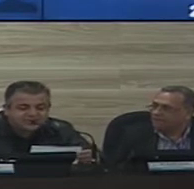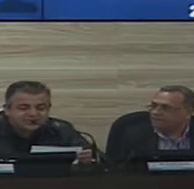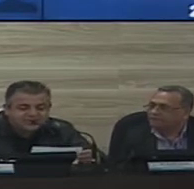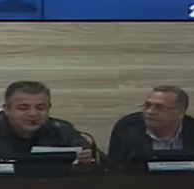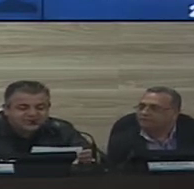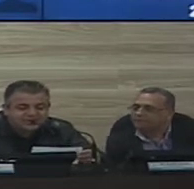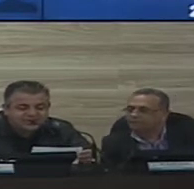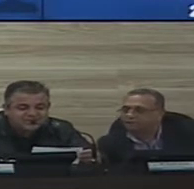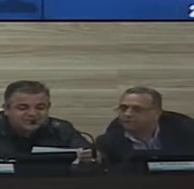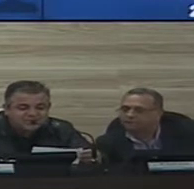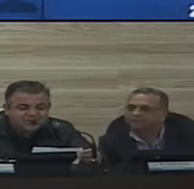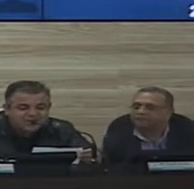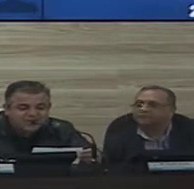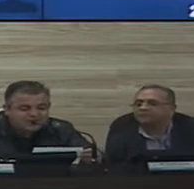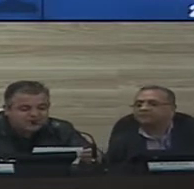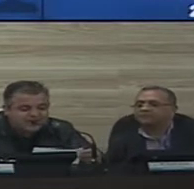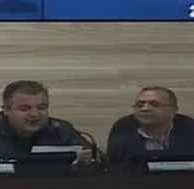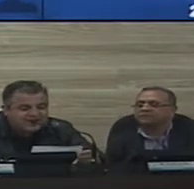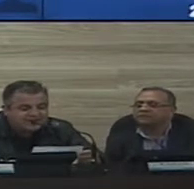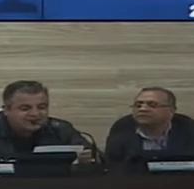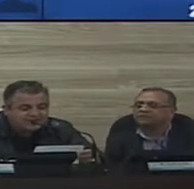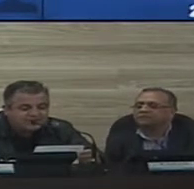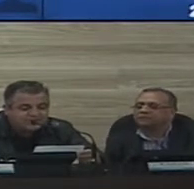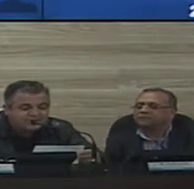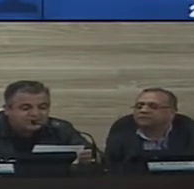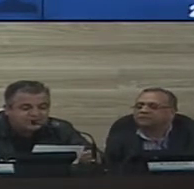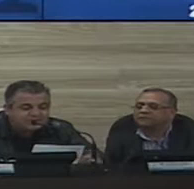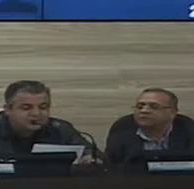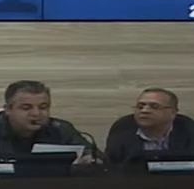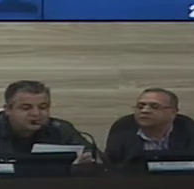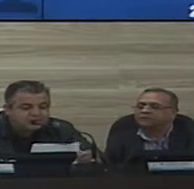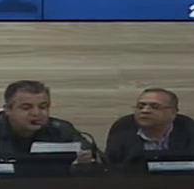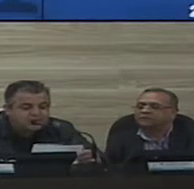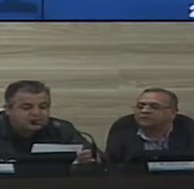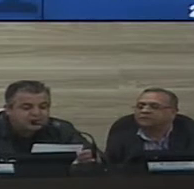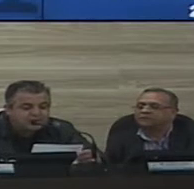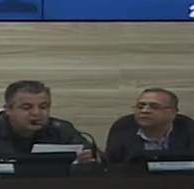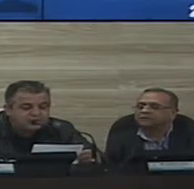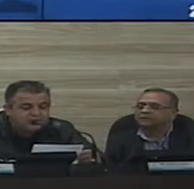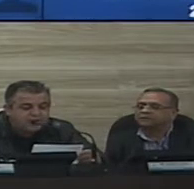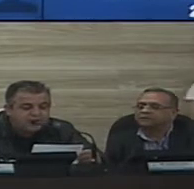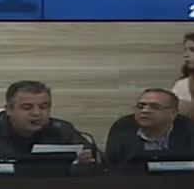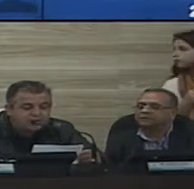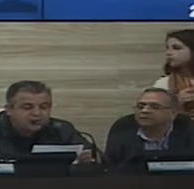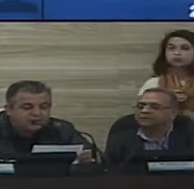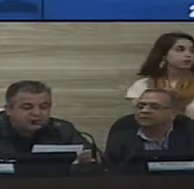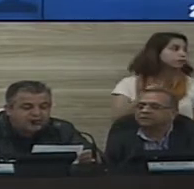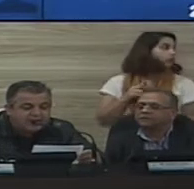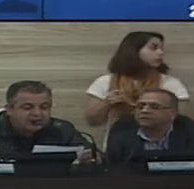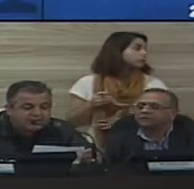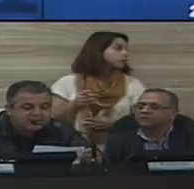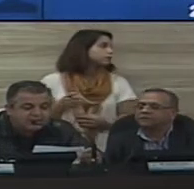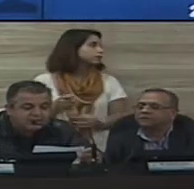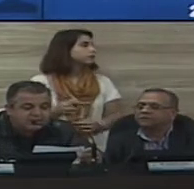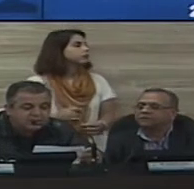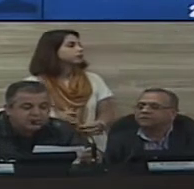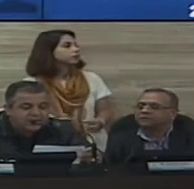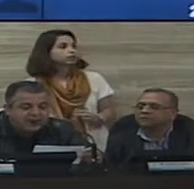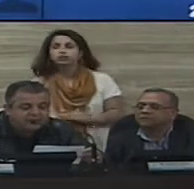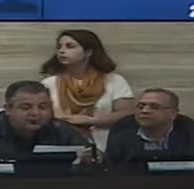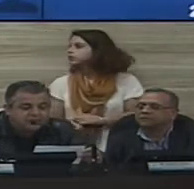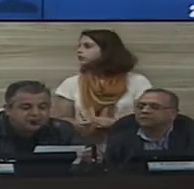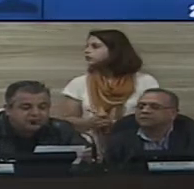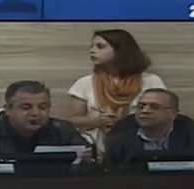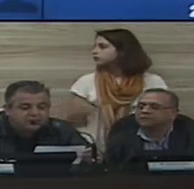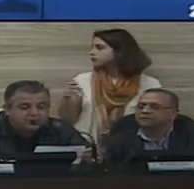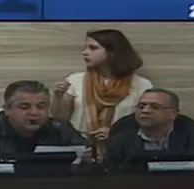do artigo 161 acrescenta um inciso ao artigo 161 altera a redação do parágrafo